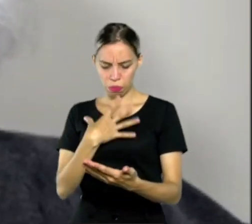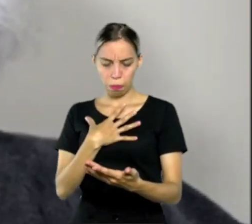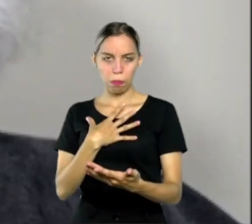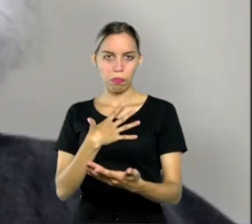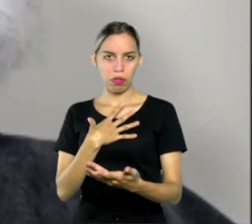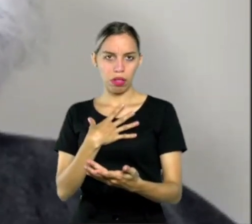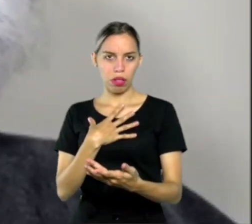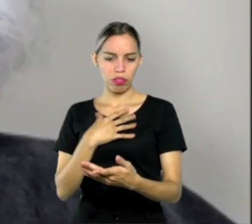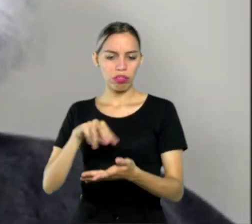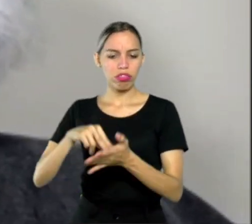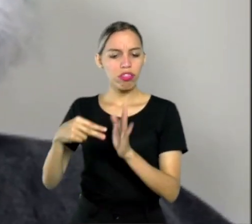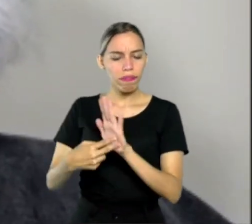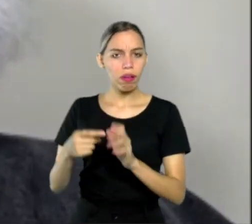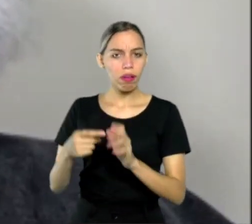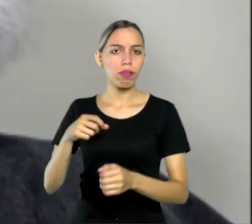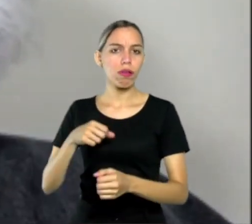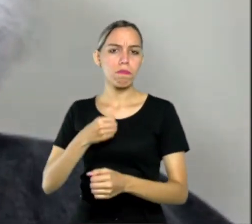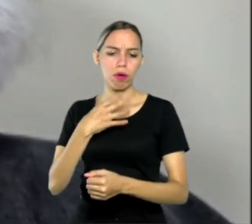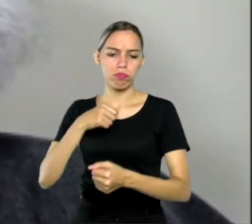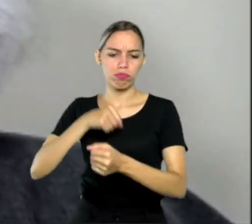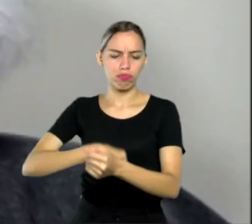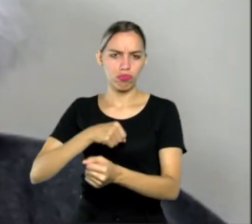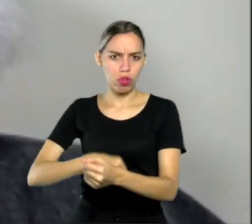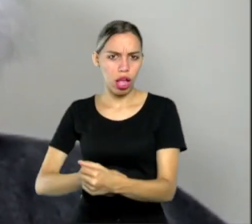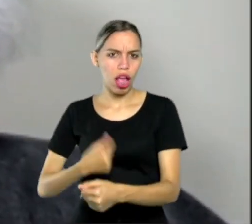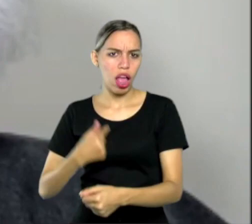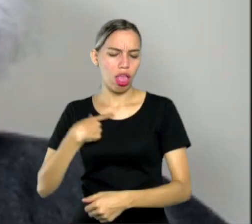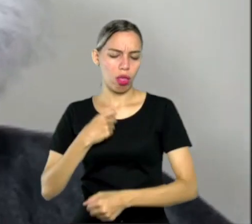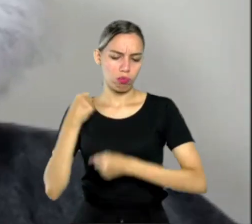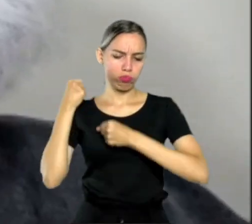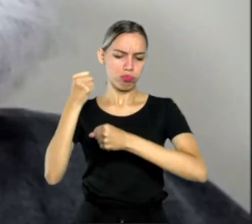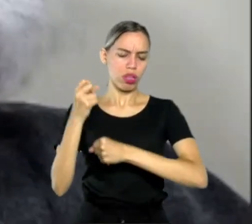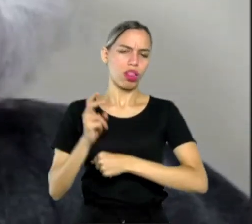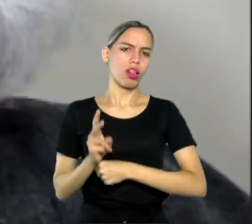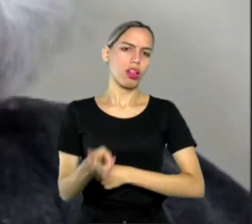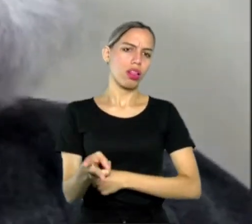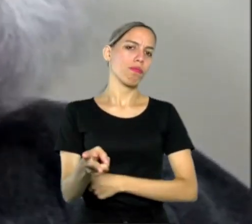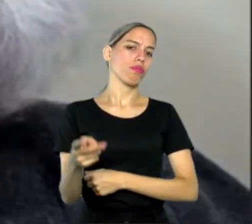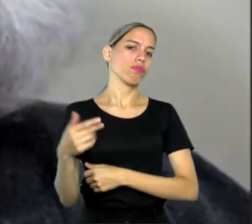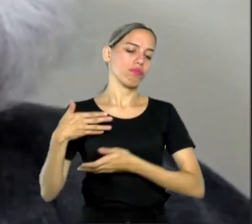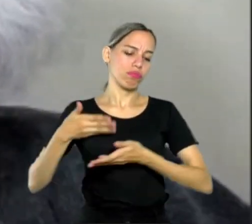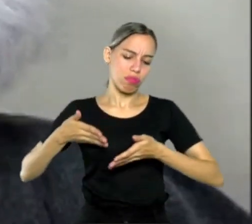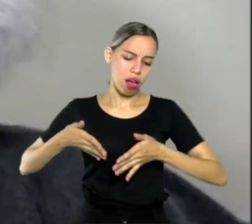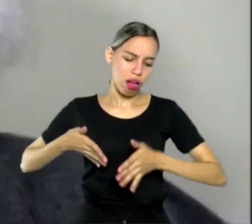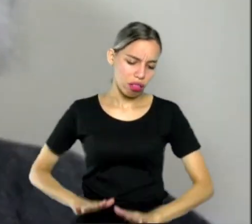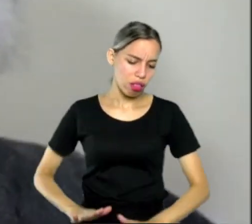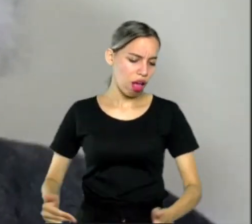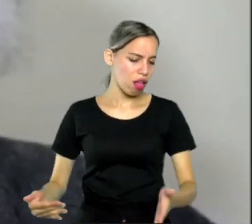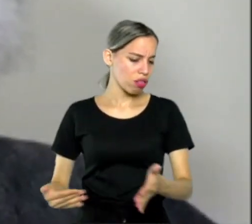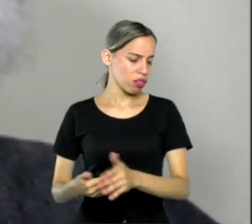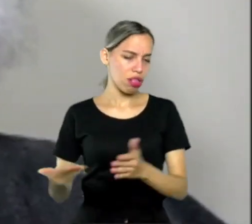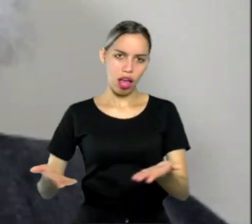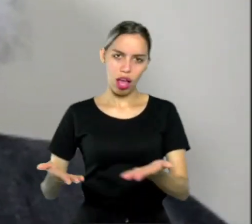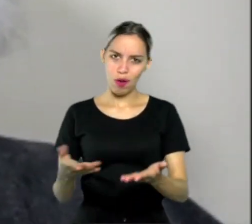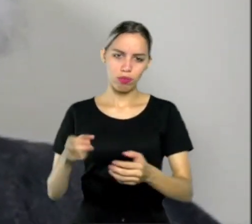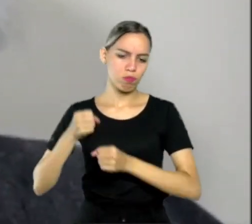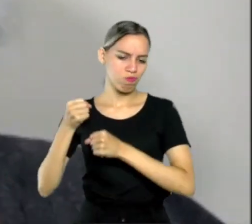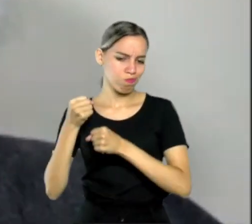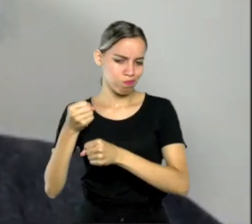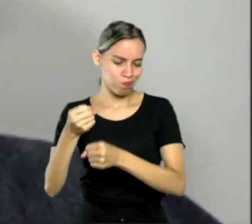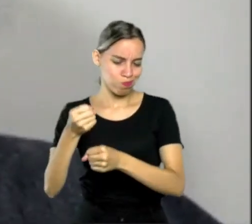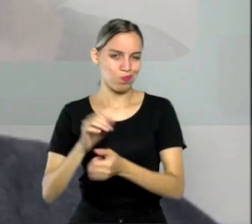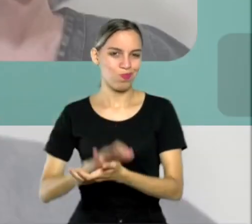gente também. Eu sou militante desde que nasci. Eu acho que eu escrevi nas paredes do útero da minha mãe. Meio